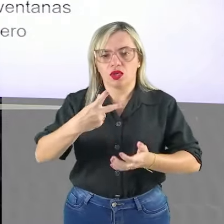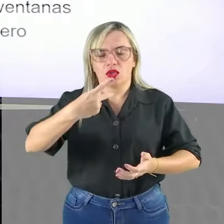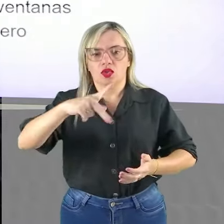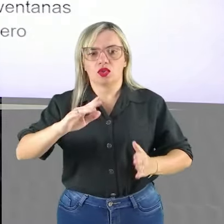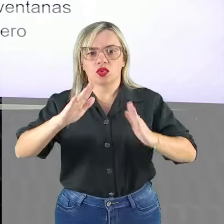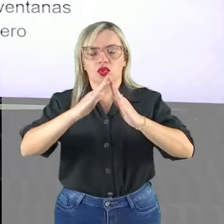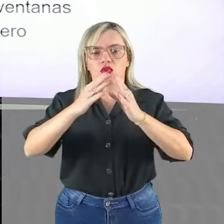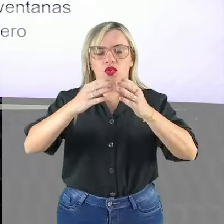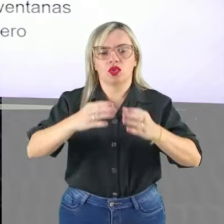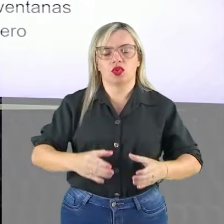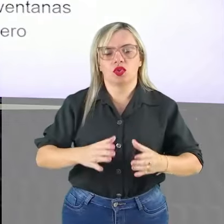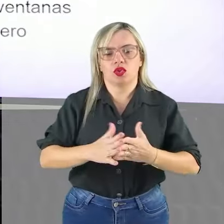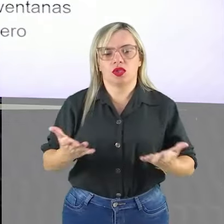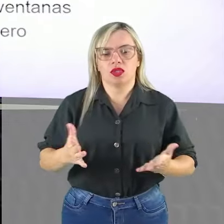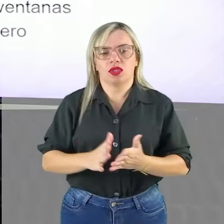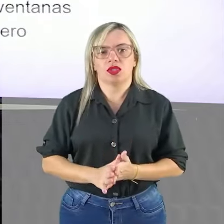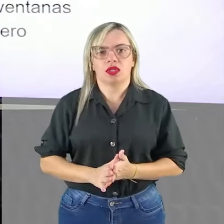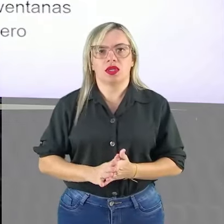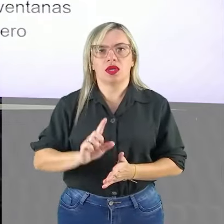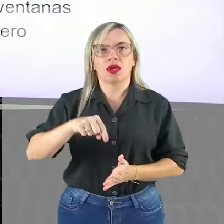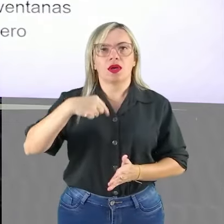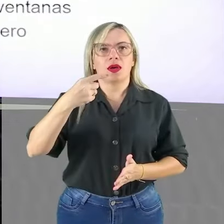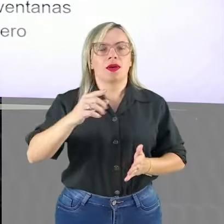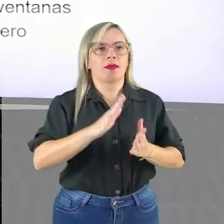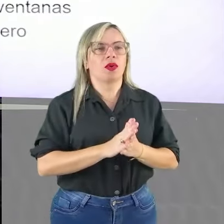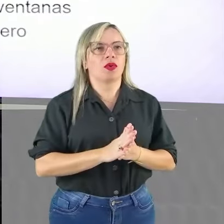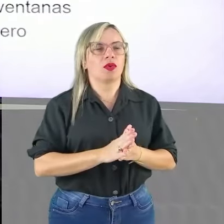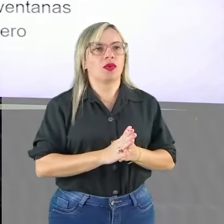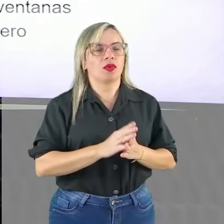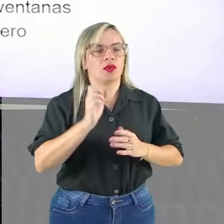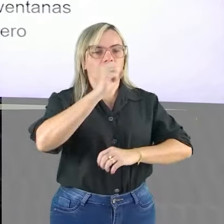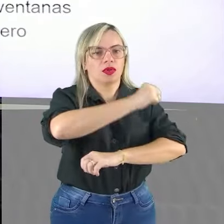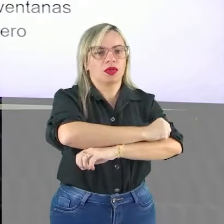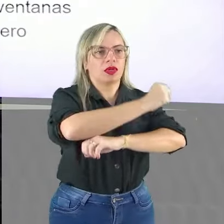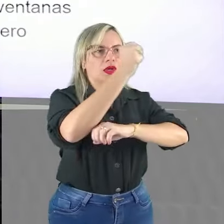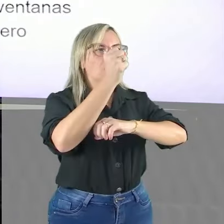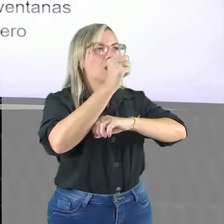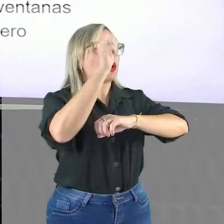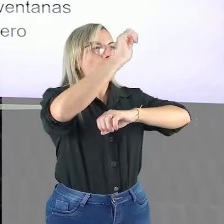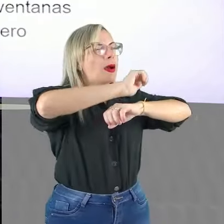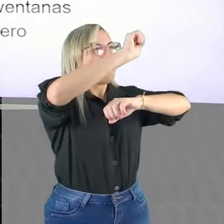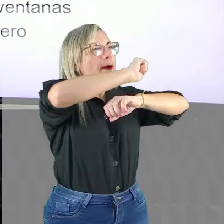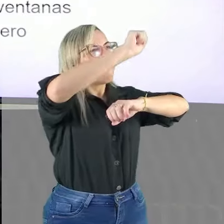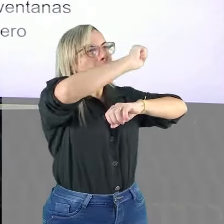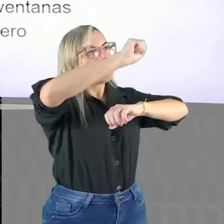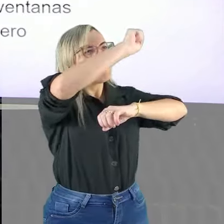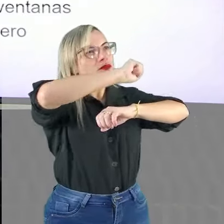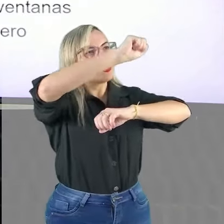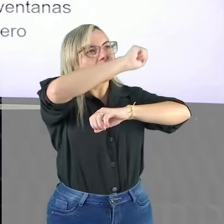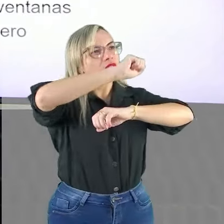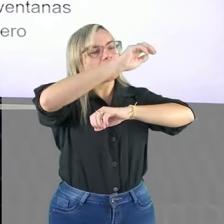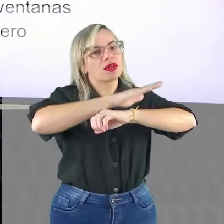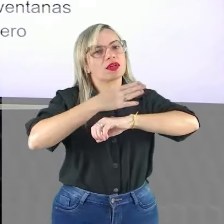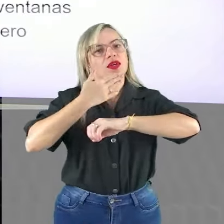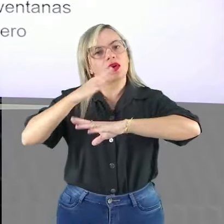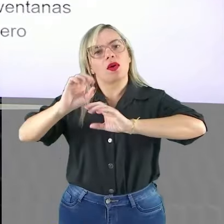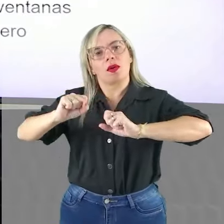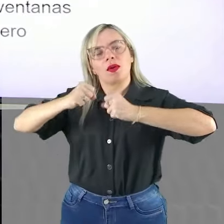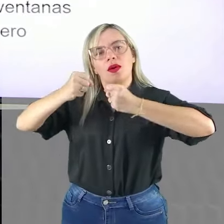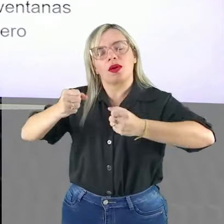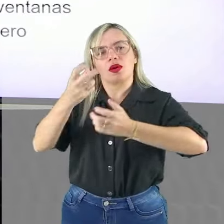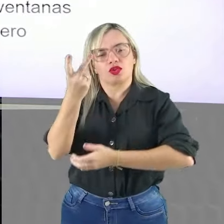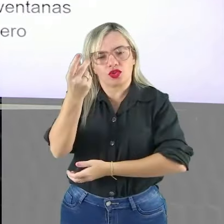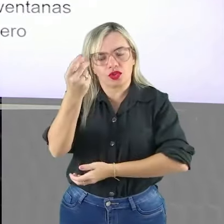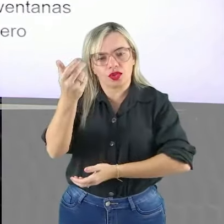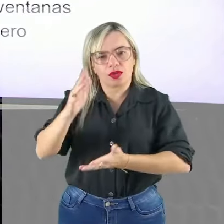depois limpar as janelas e cada vez que E cada vez que eu podia eu pedia dinheiro para eles para fazer